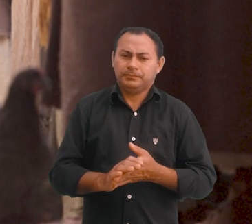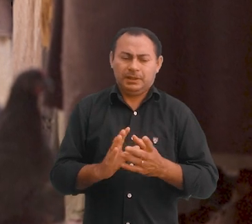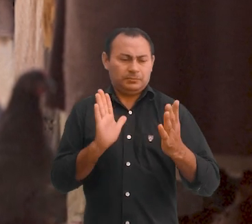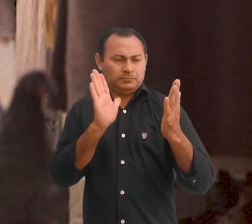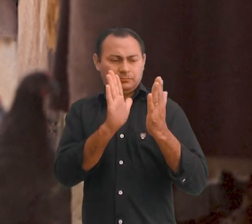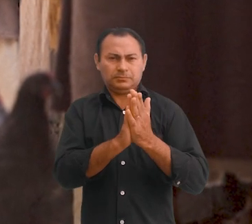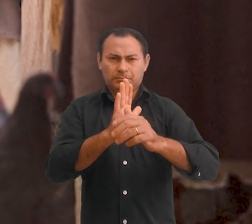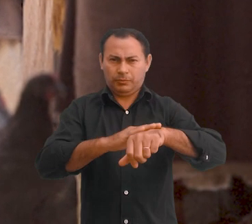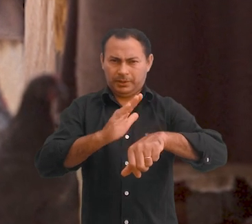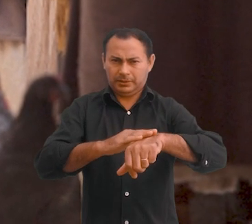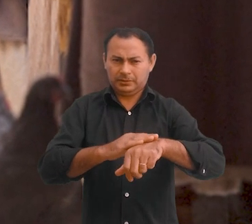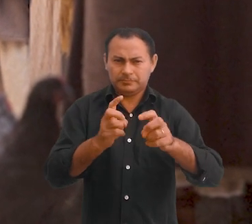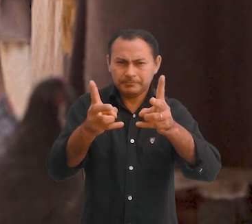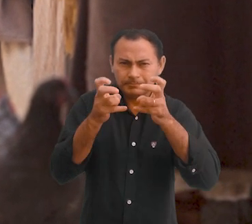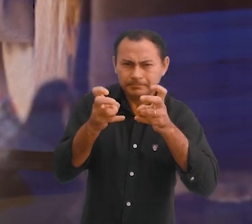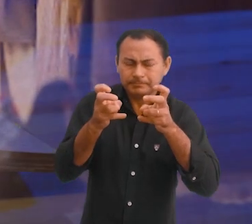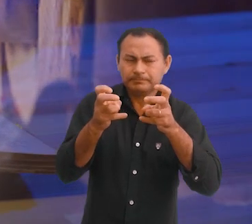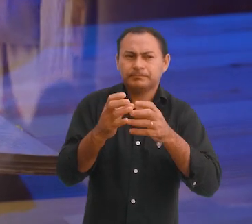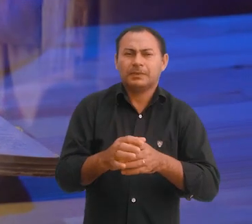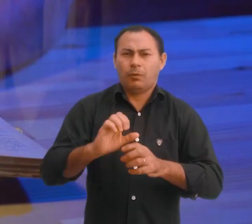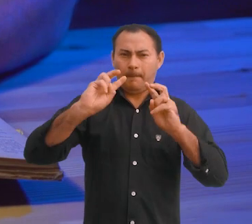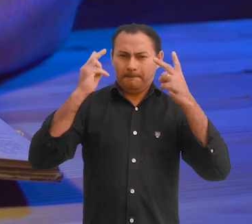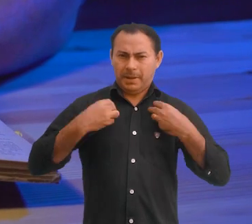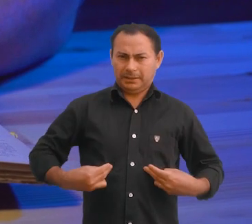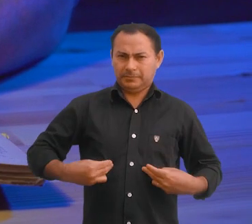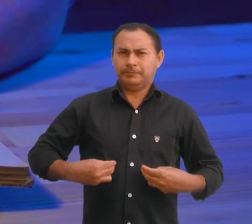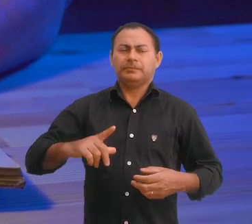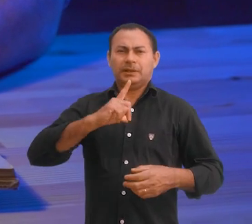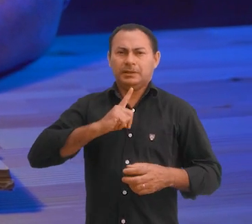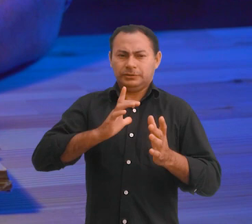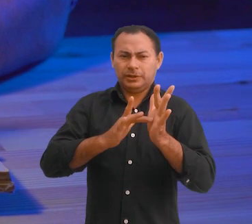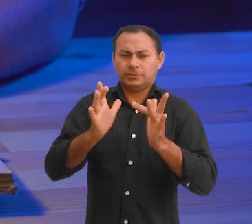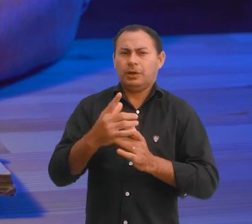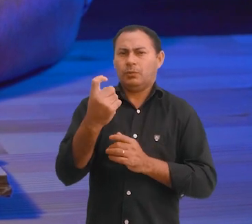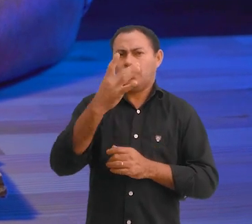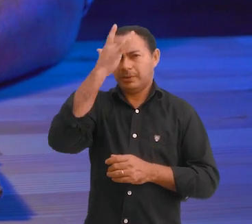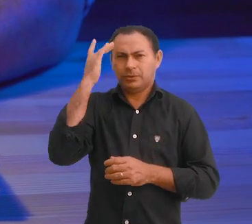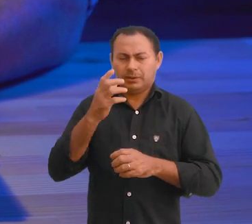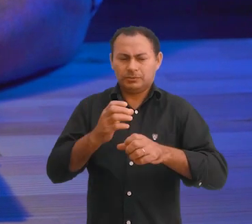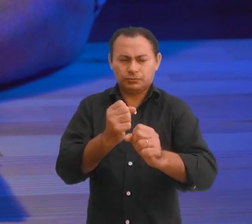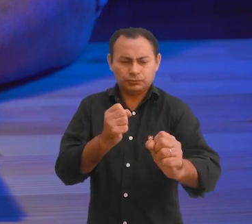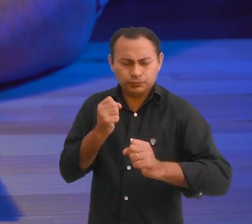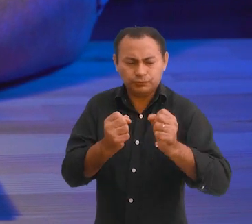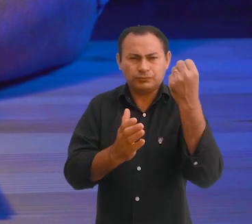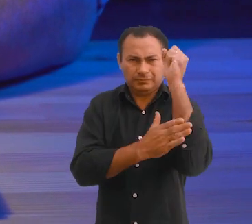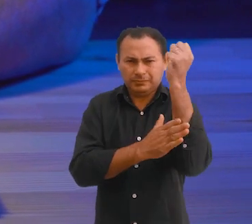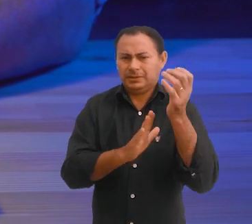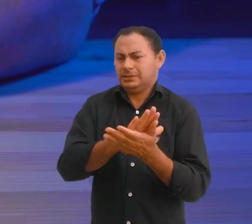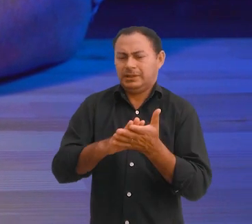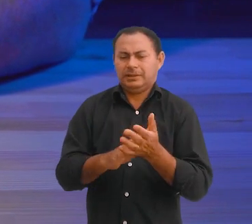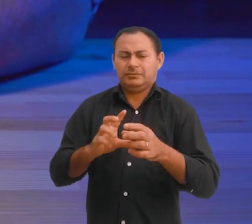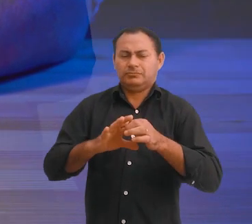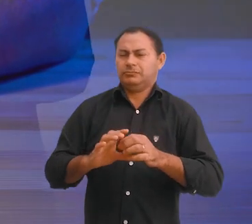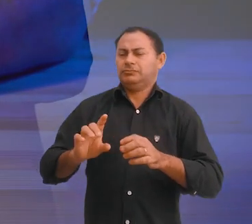Se encarássemos esta situação sob a perspectiva humana, diríamos que Jesus era apenas um carpinteiro de Nazaré,